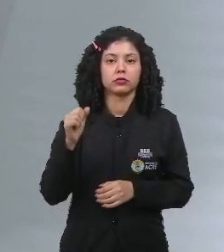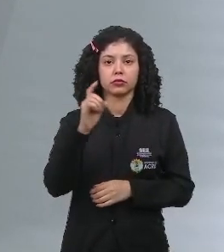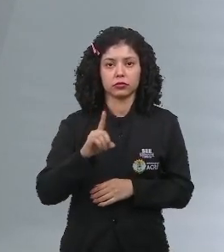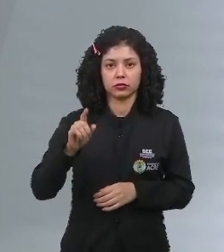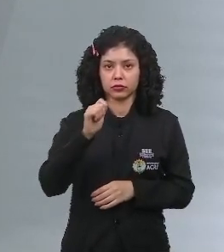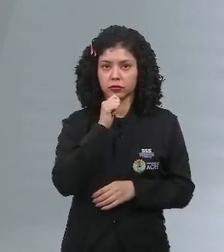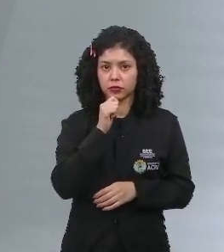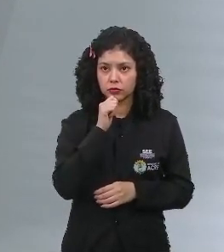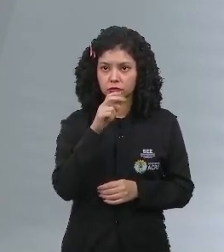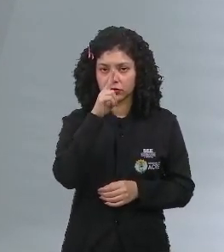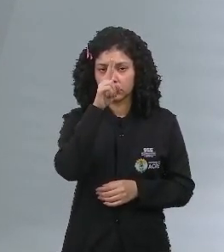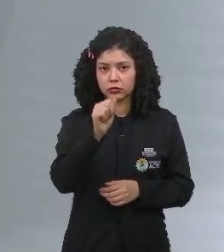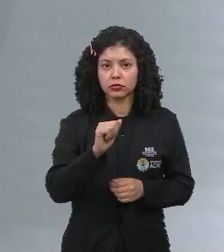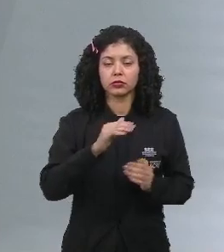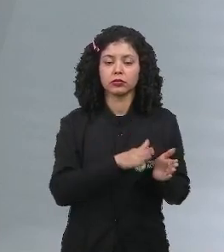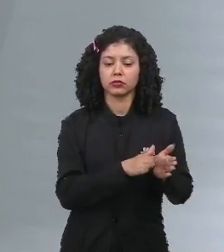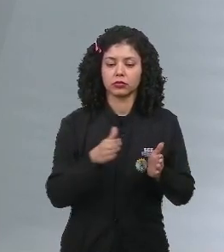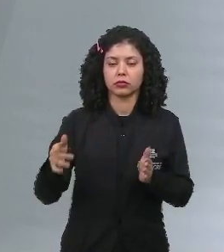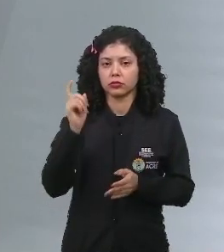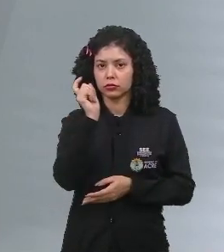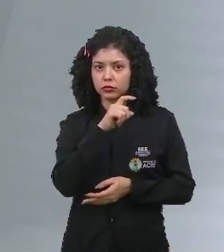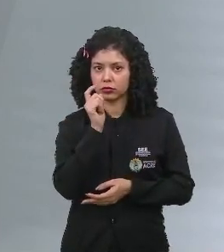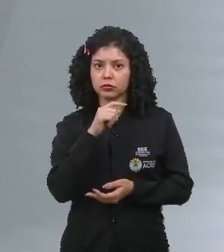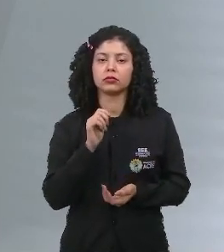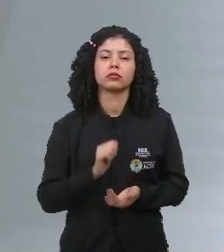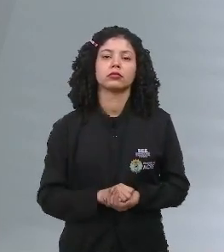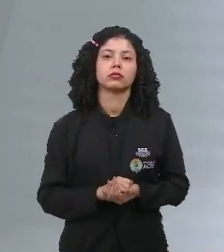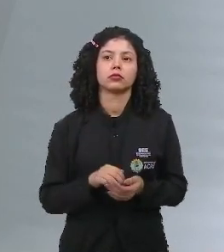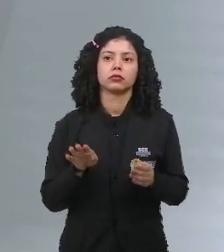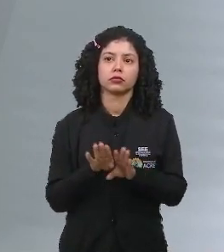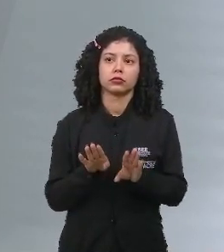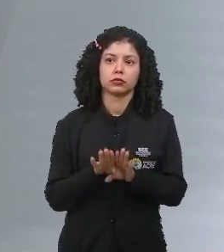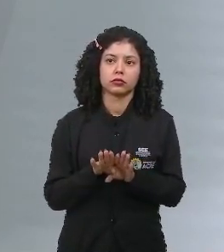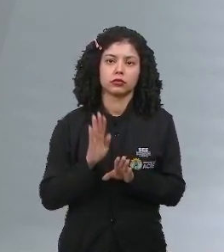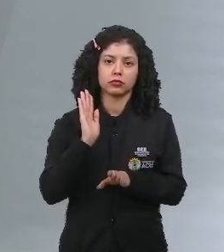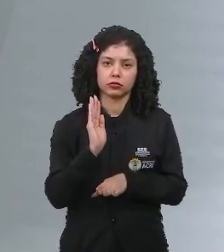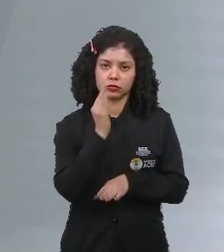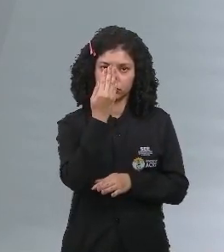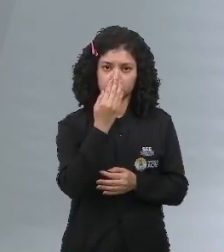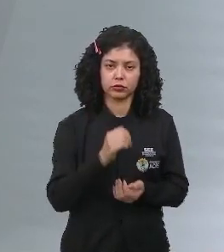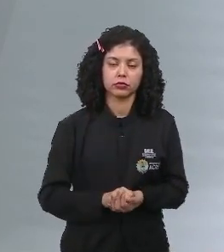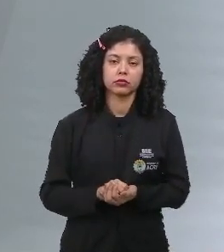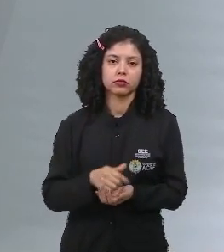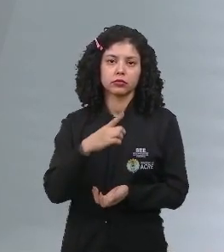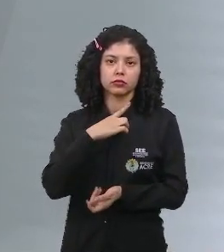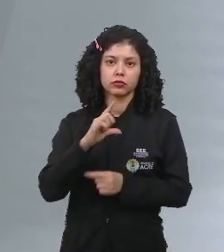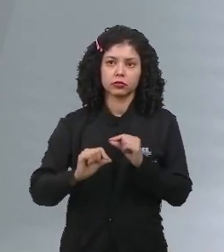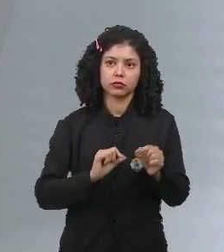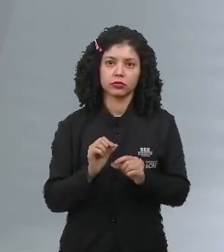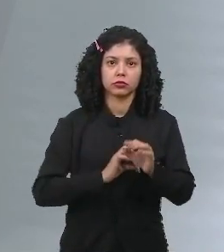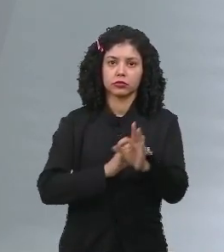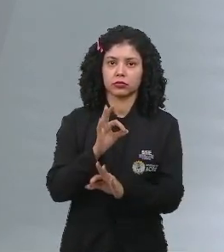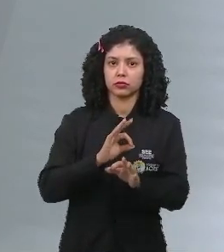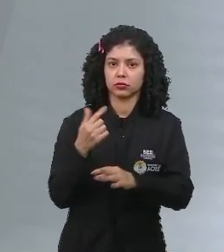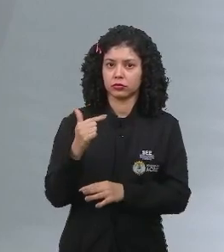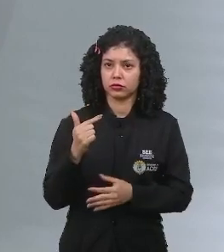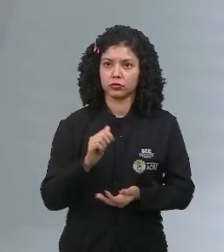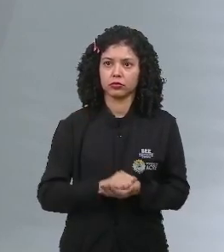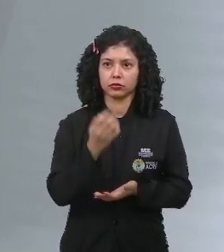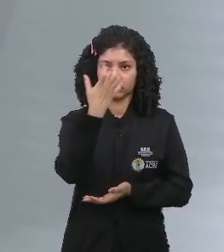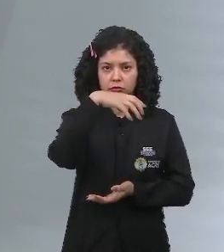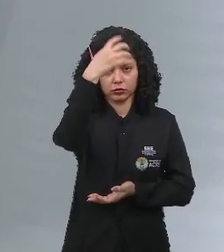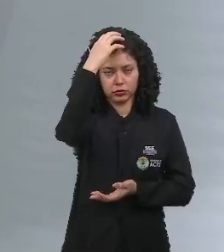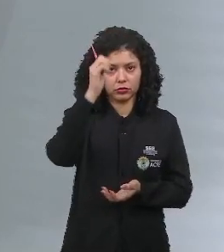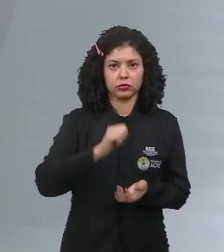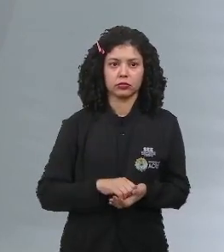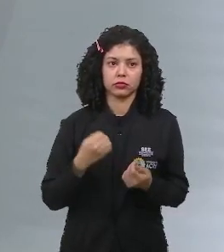o poder ele passa pela mentira pela falcatrua eh ele tem que lidar com a desordem um príncipe ele tem que ser